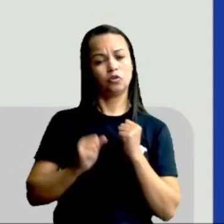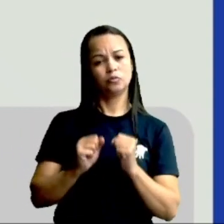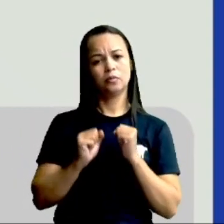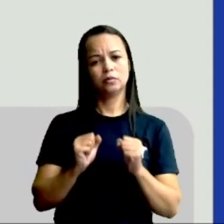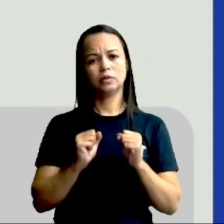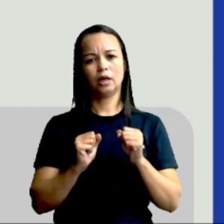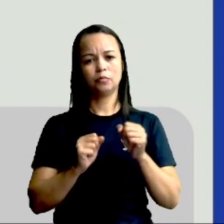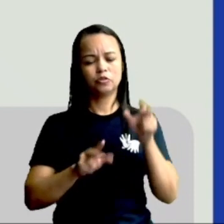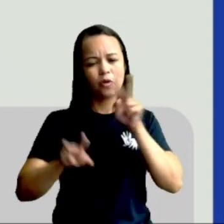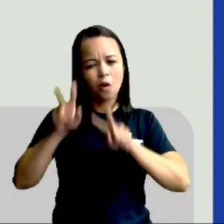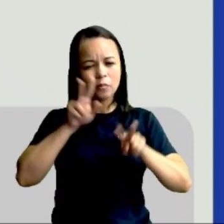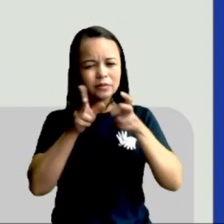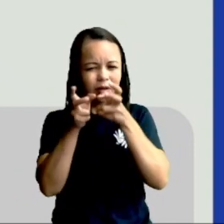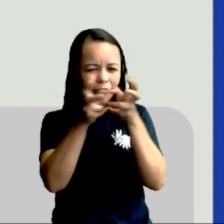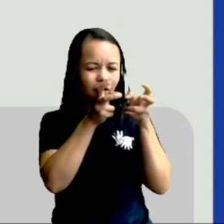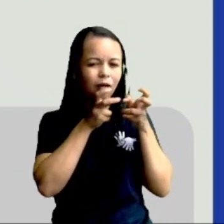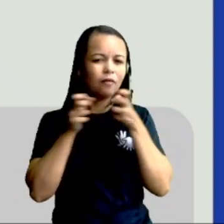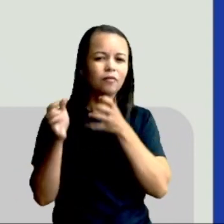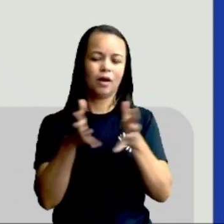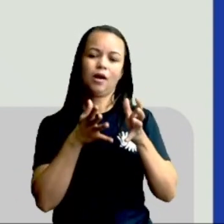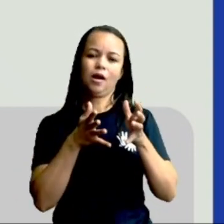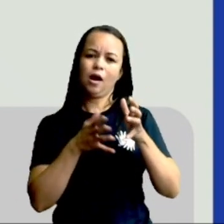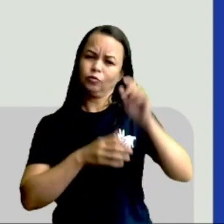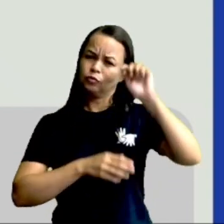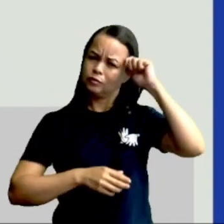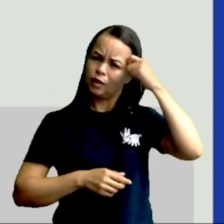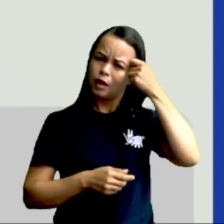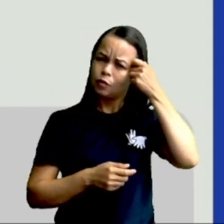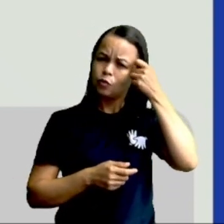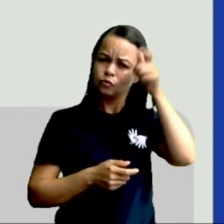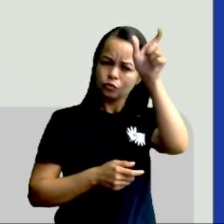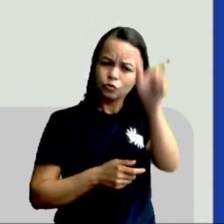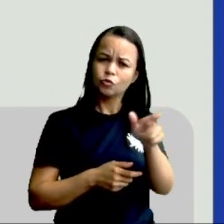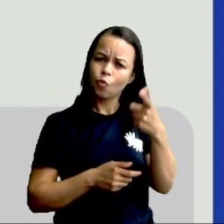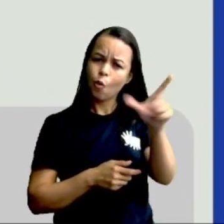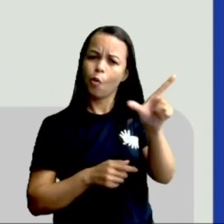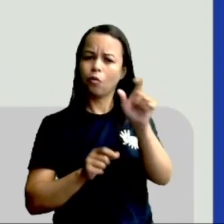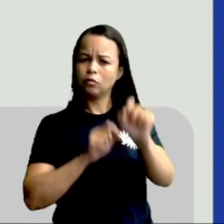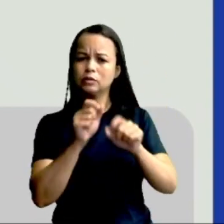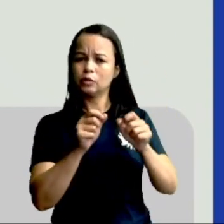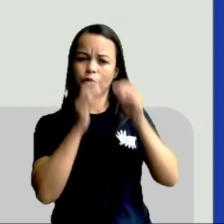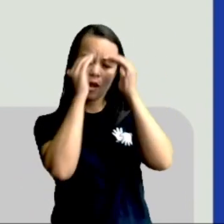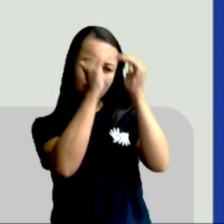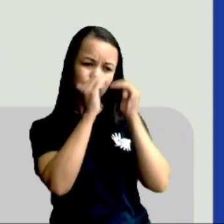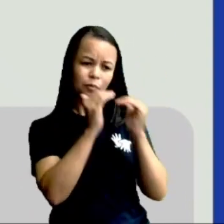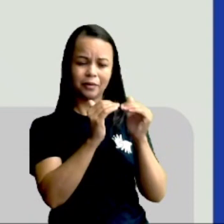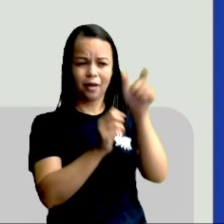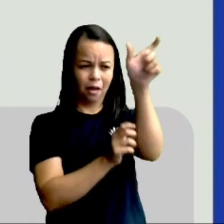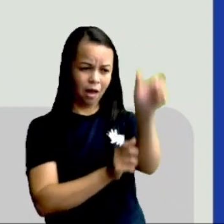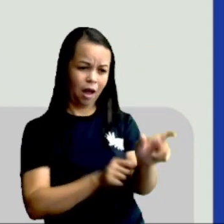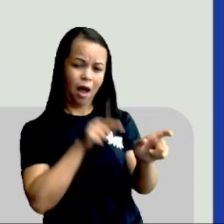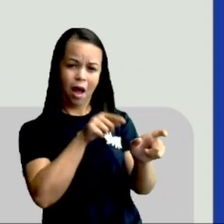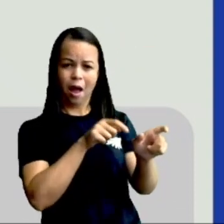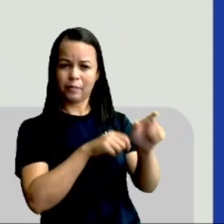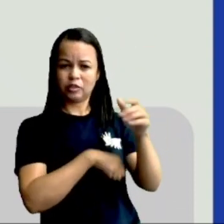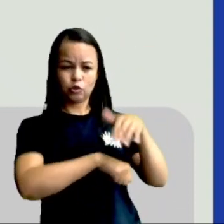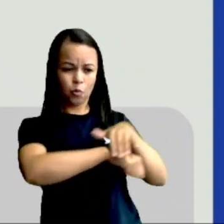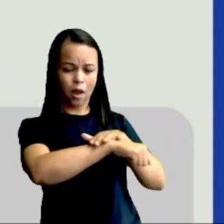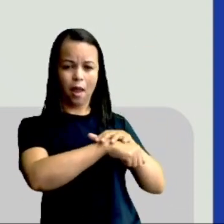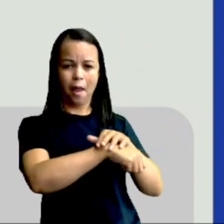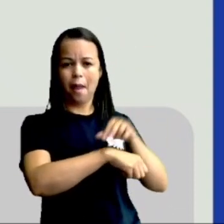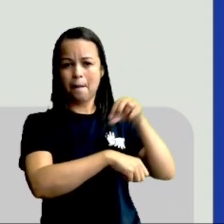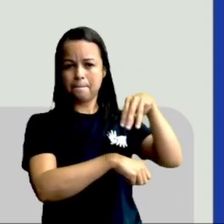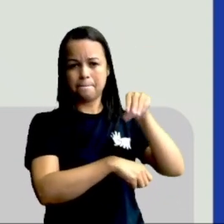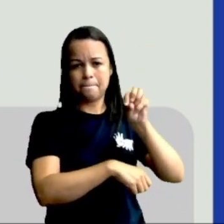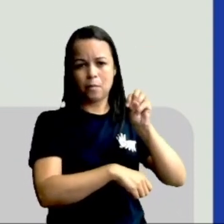também enxergar a negritude do outro e respeitar, porque muitas vezes as pessoas ficam com medo, mas tu é morena, mas